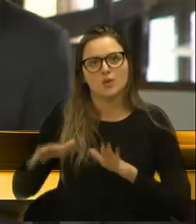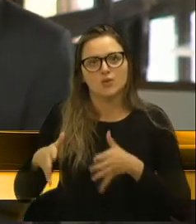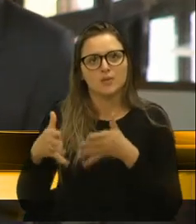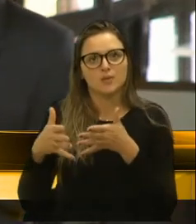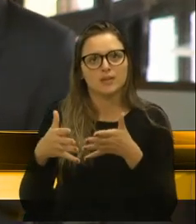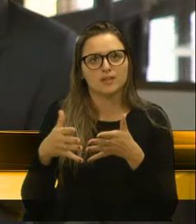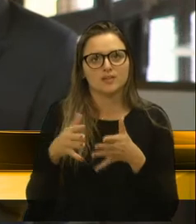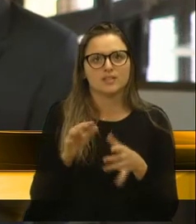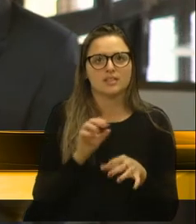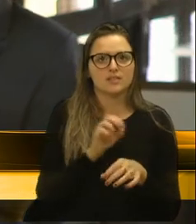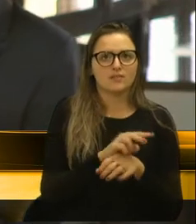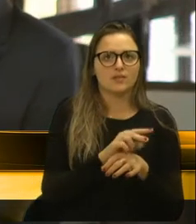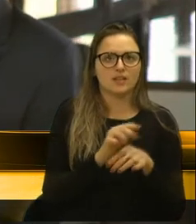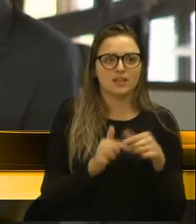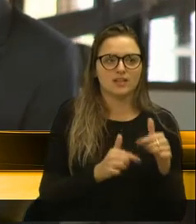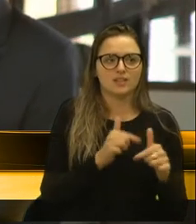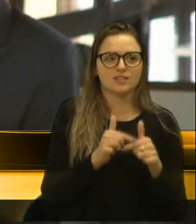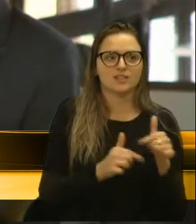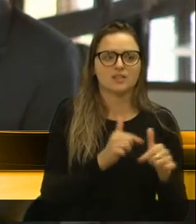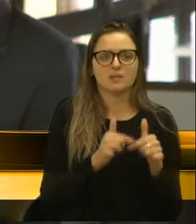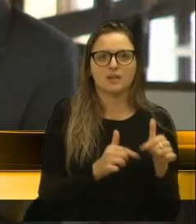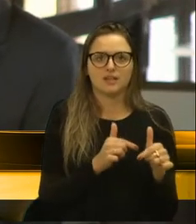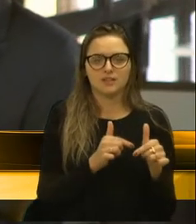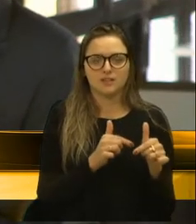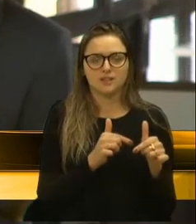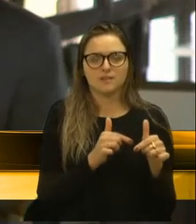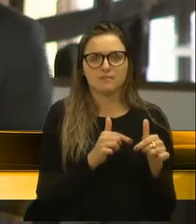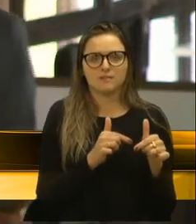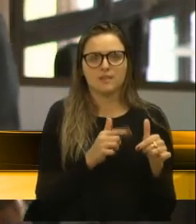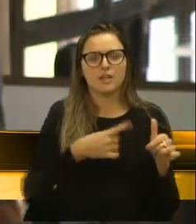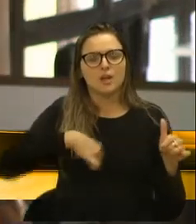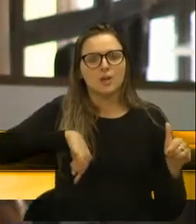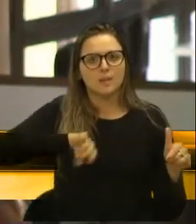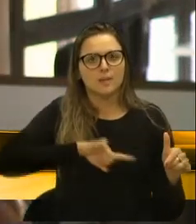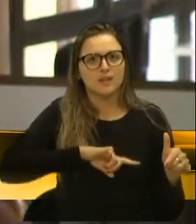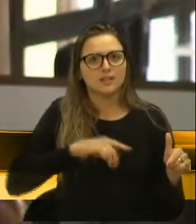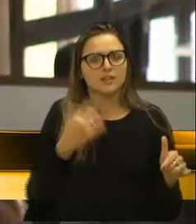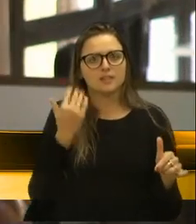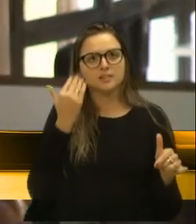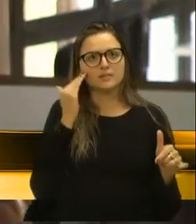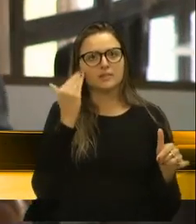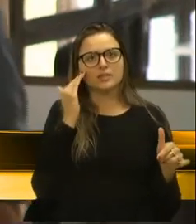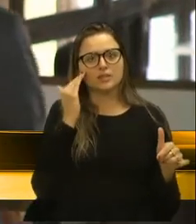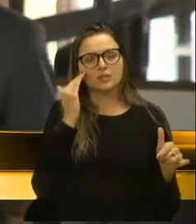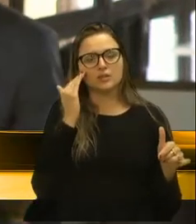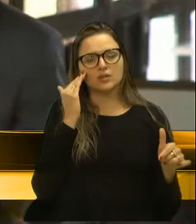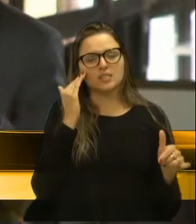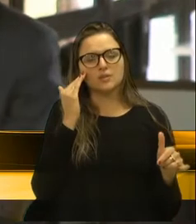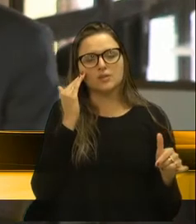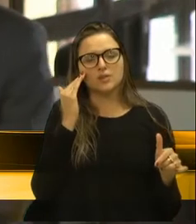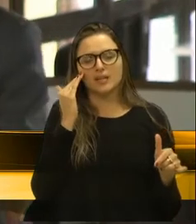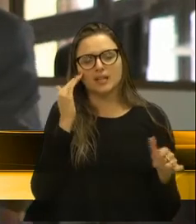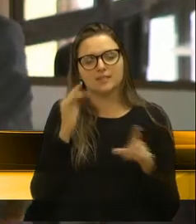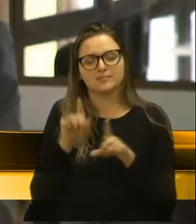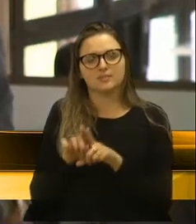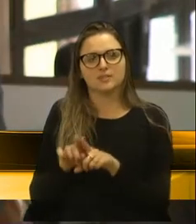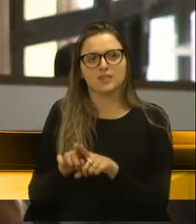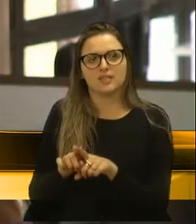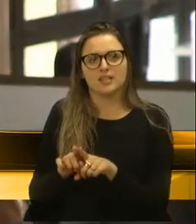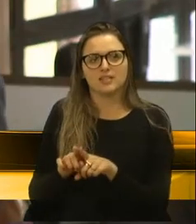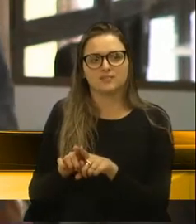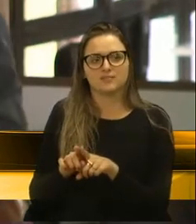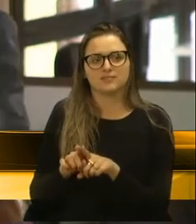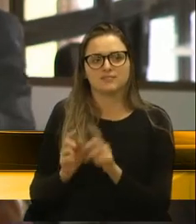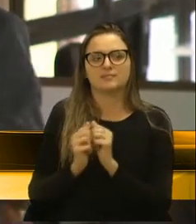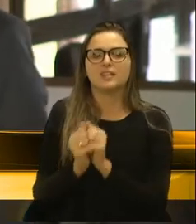empregos. Porque não dá apenas para nós entendermos que a temática da geração de